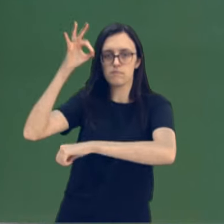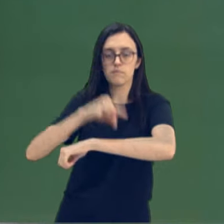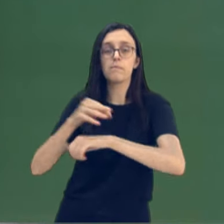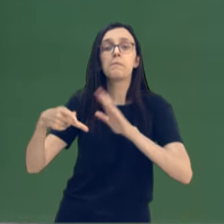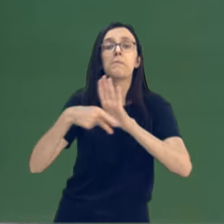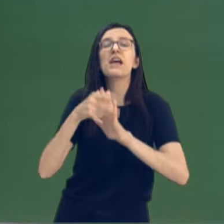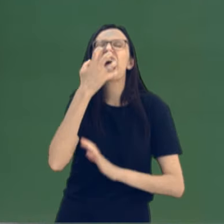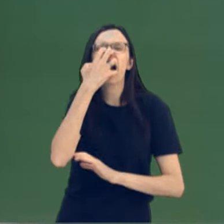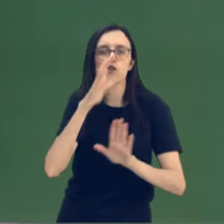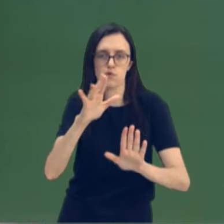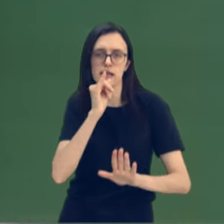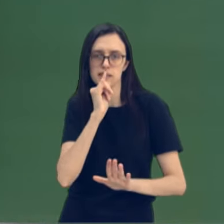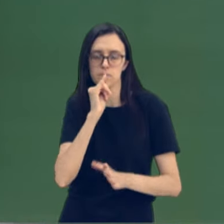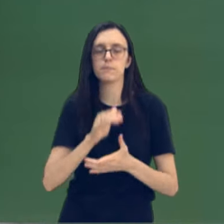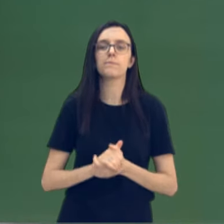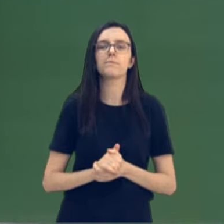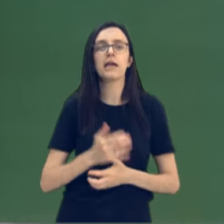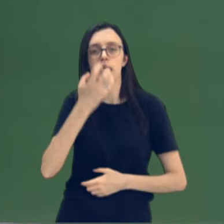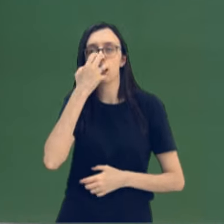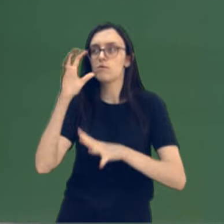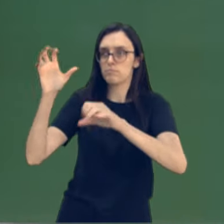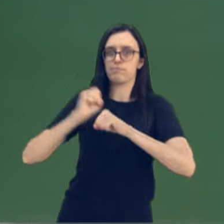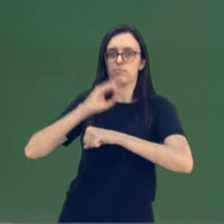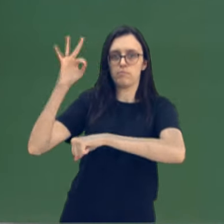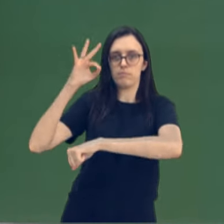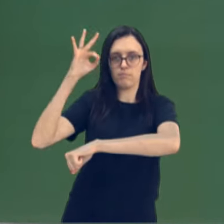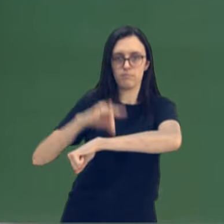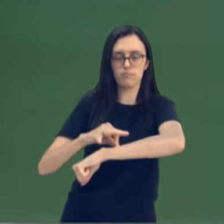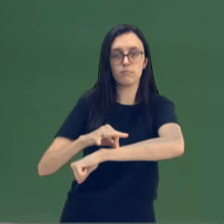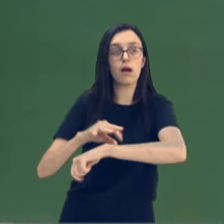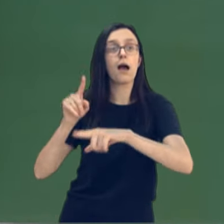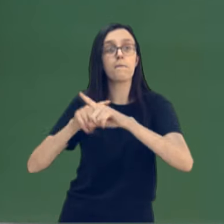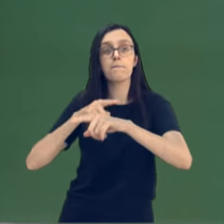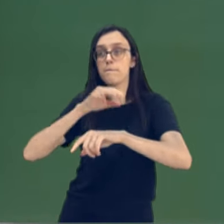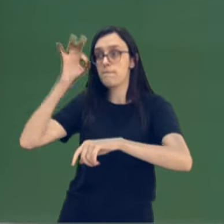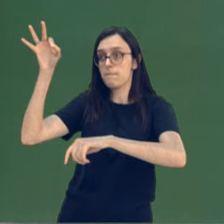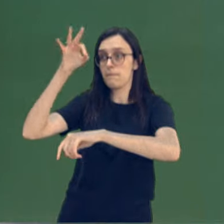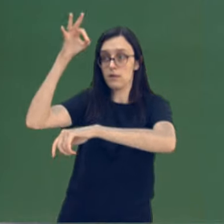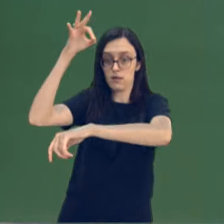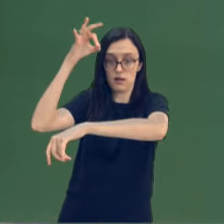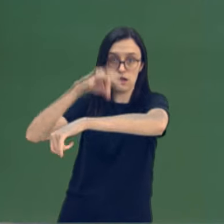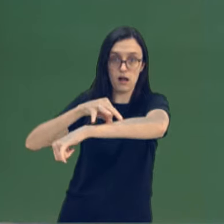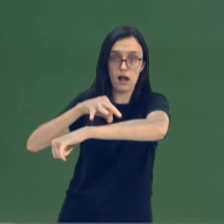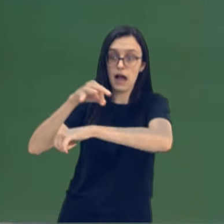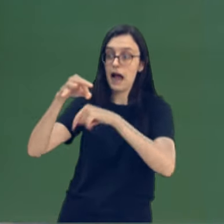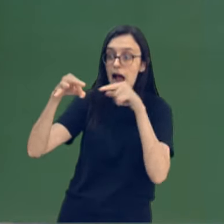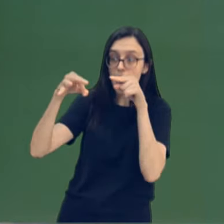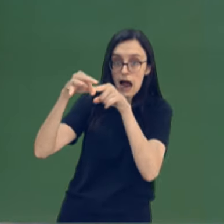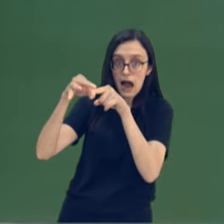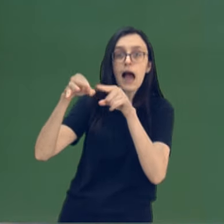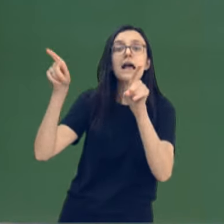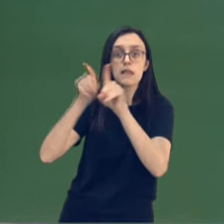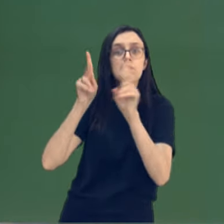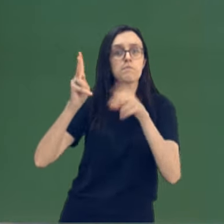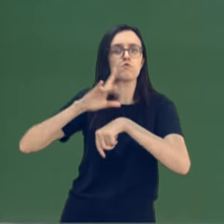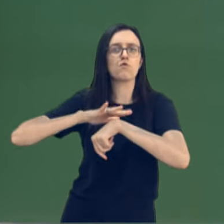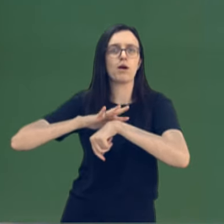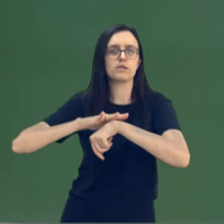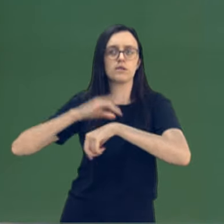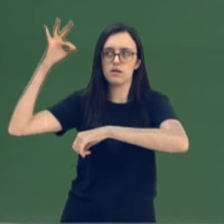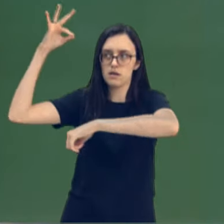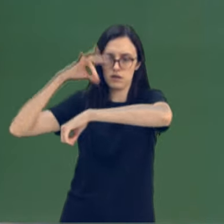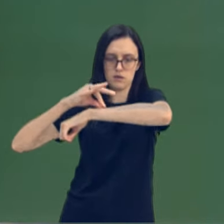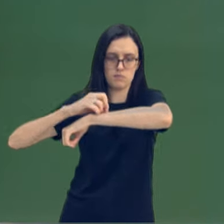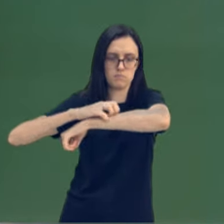cachorros. O cachorro pega a dengue, mas o mosquito que transmite essa dengue para o cachorro, ele também pega a dengue. A